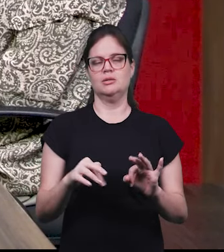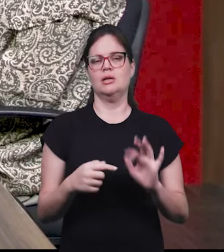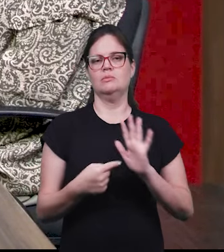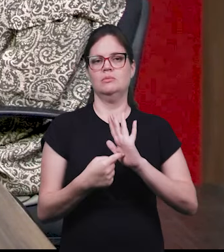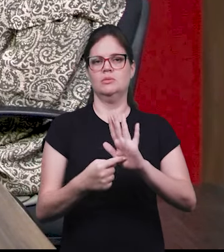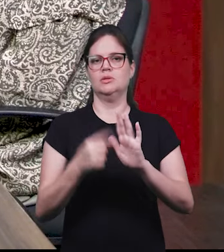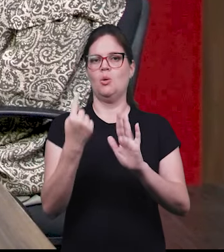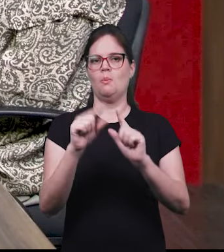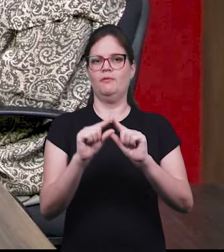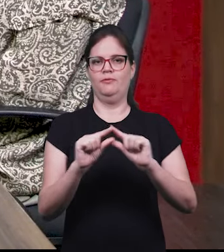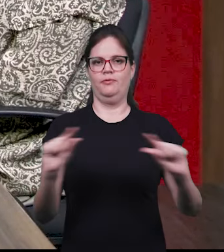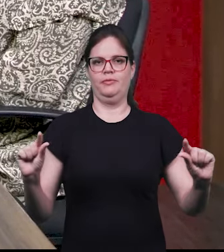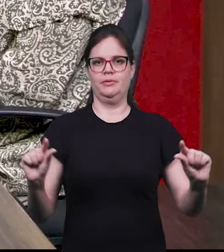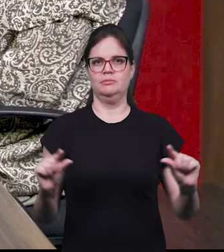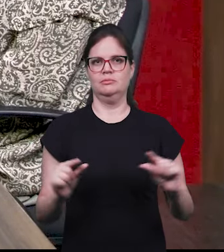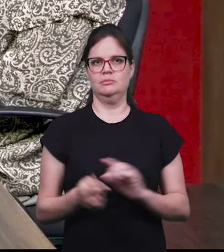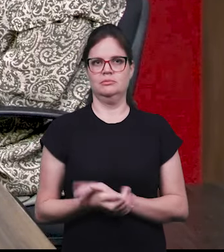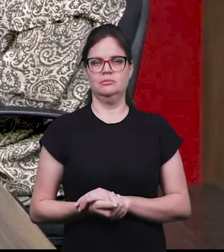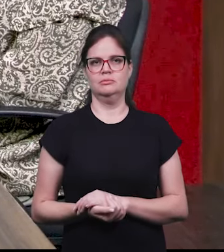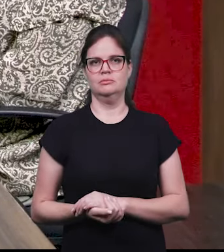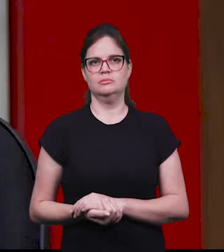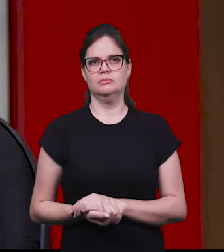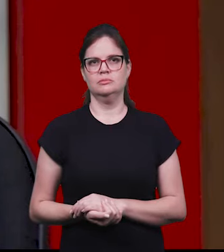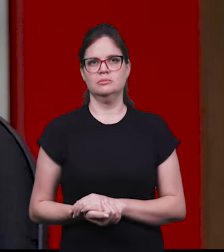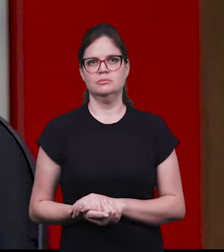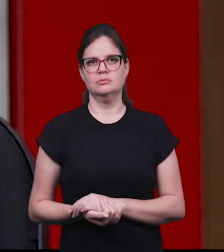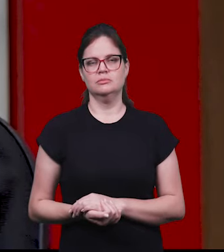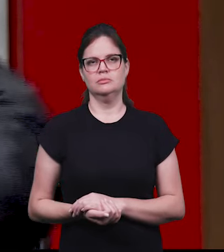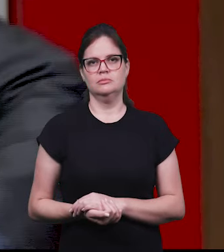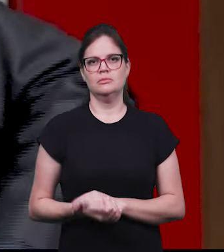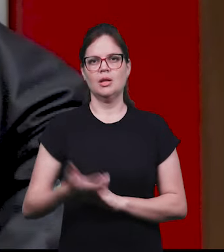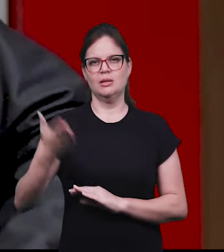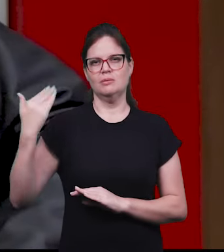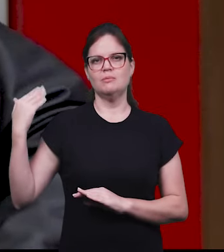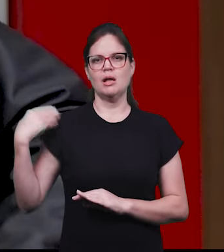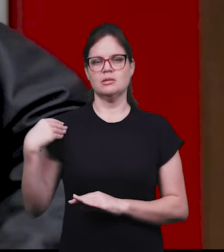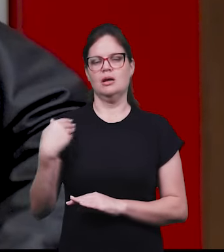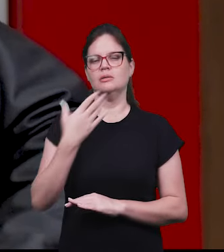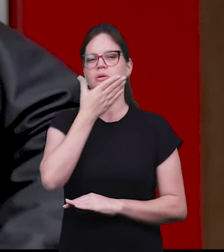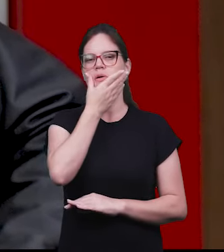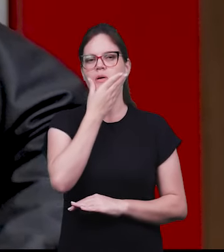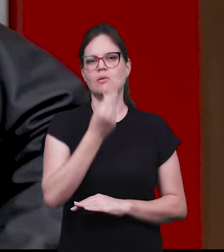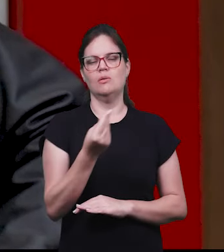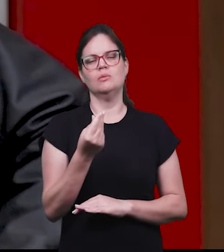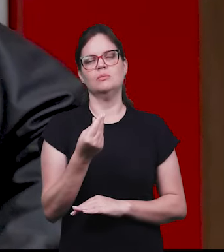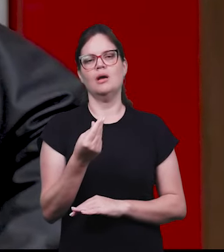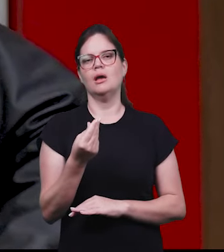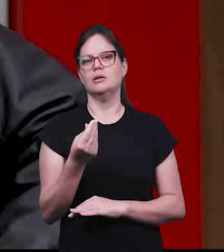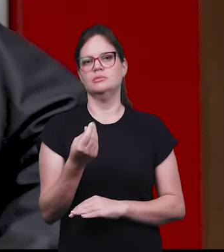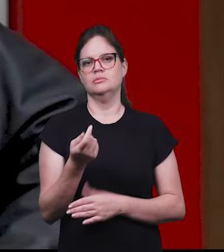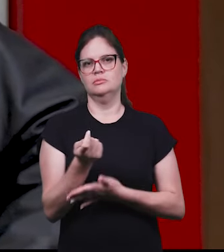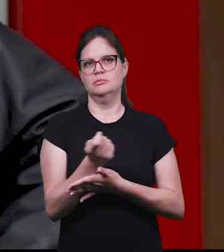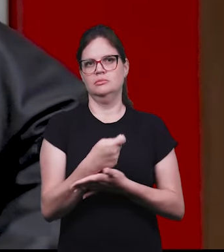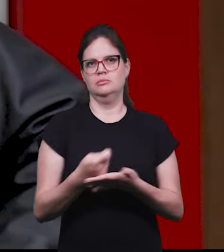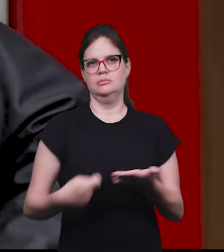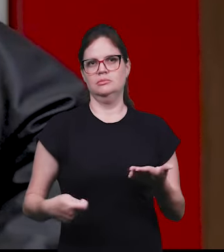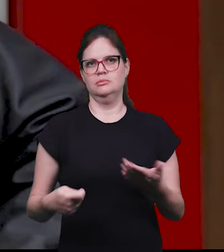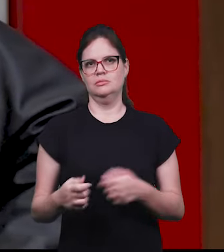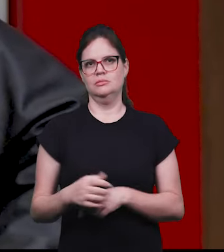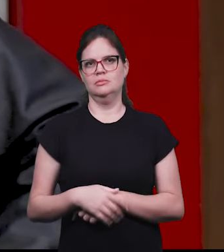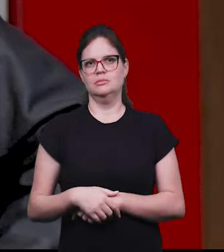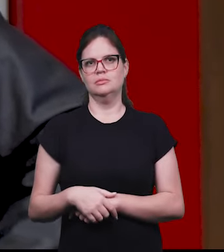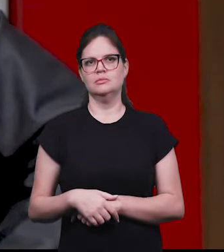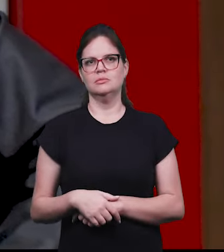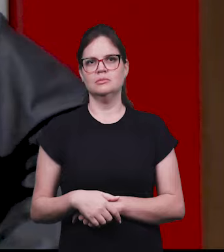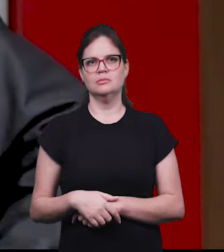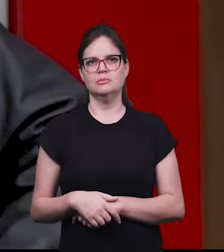uma frase que um pensador da época, né, muito conhecido aqui, não vou dizer o